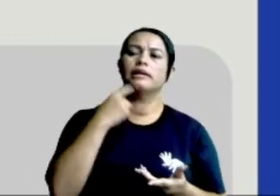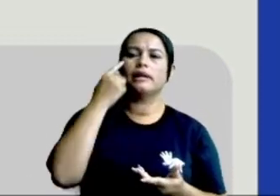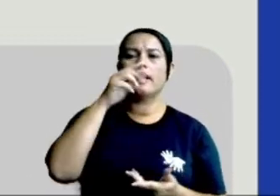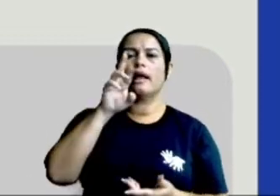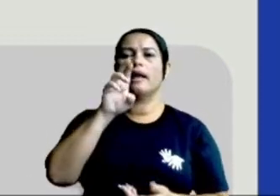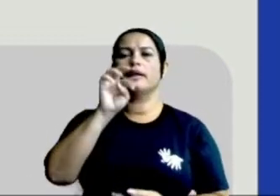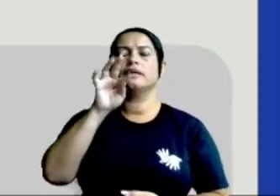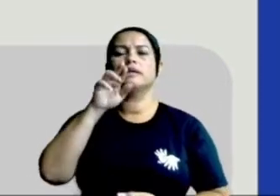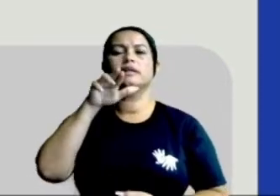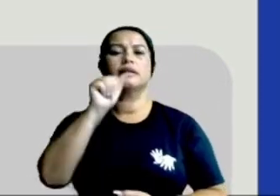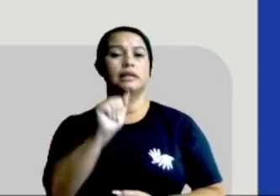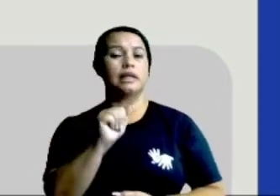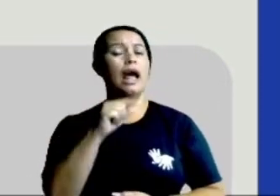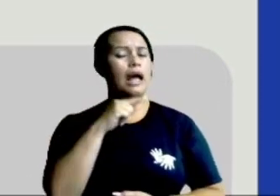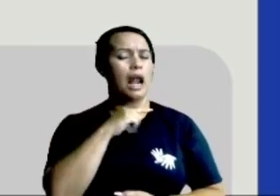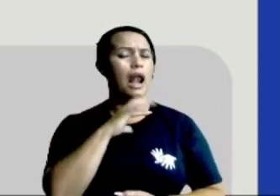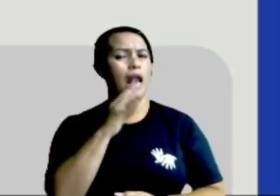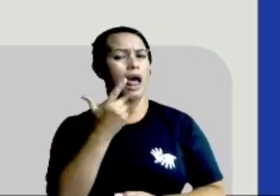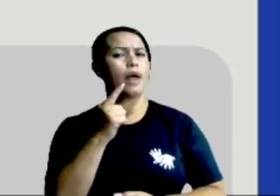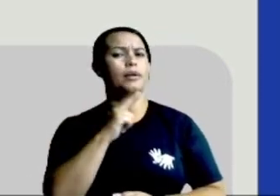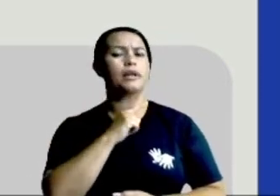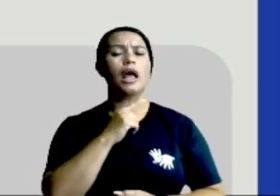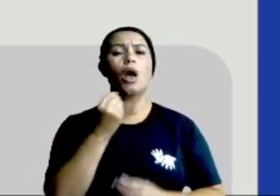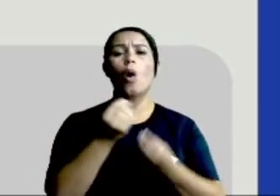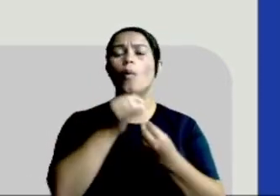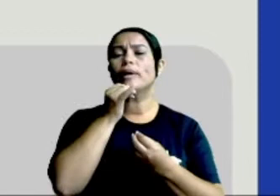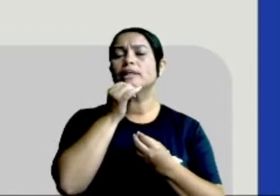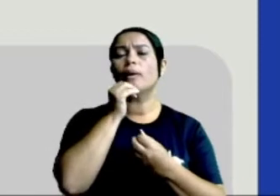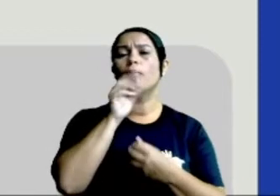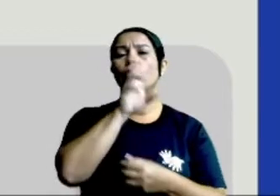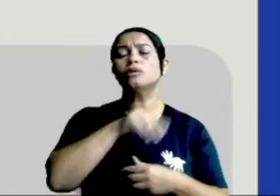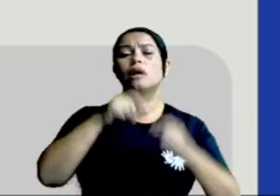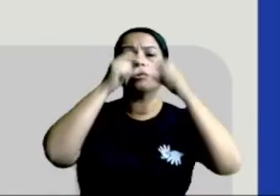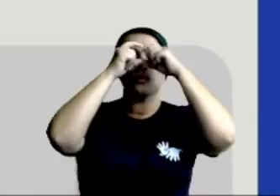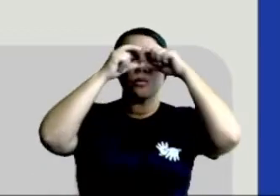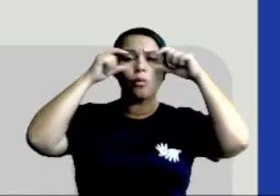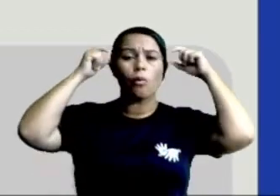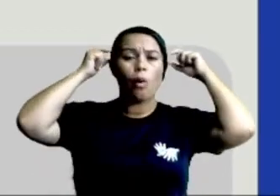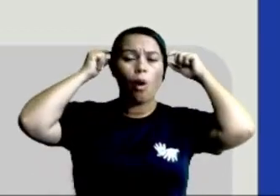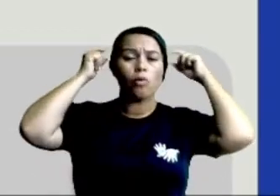né? Isso se corrige, claro, com lentes corretivas